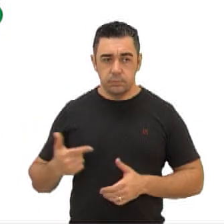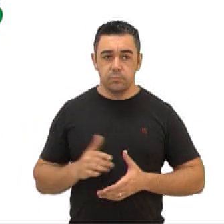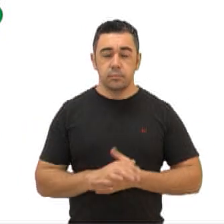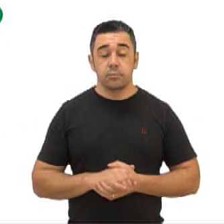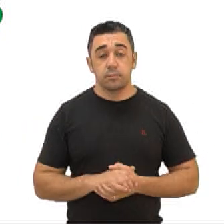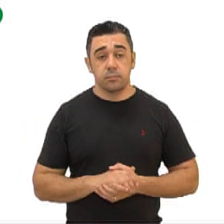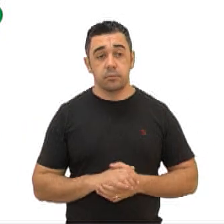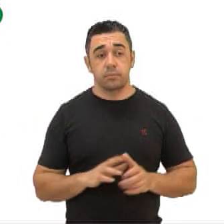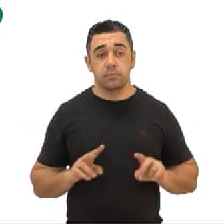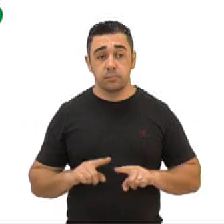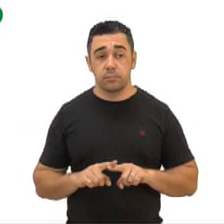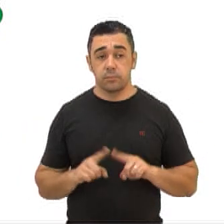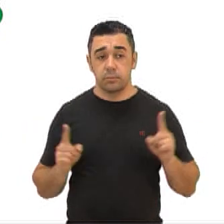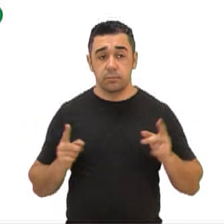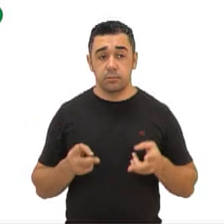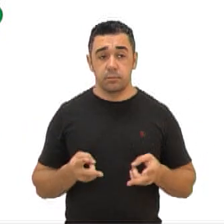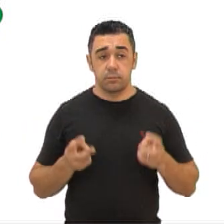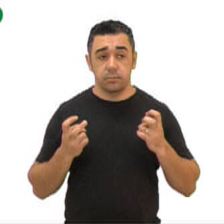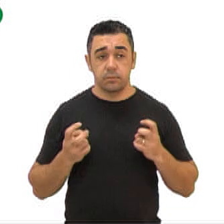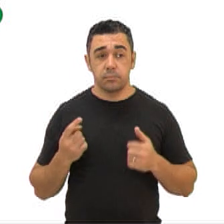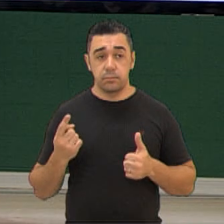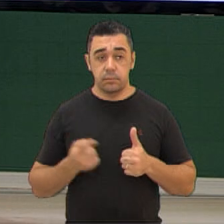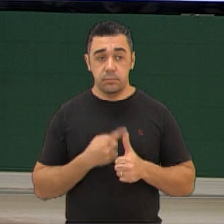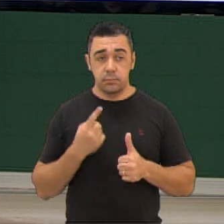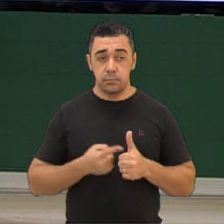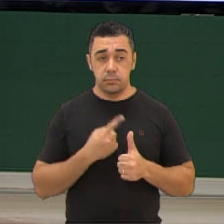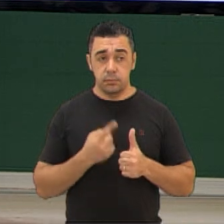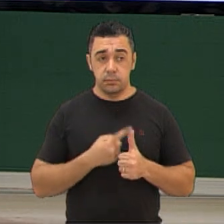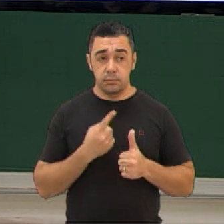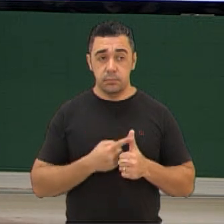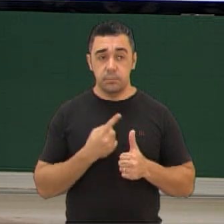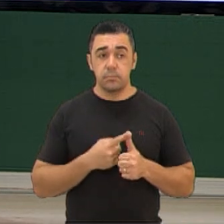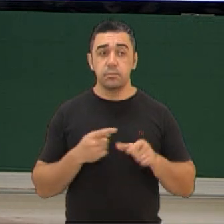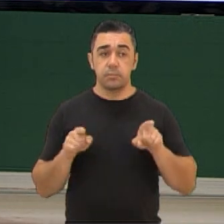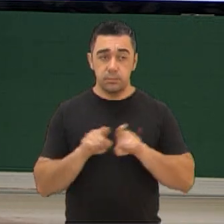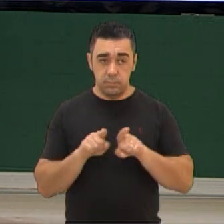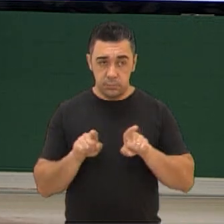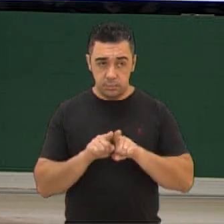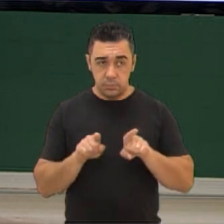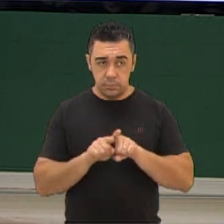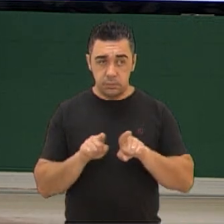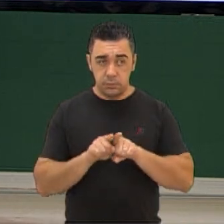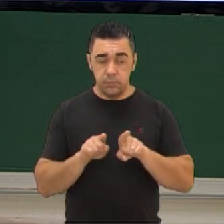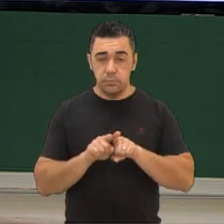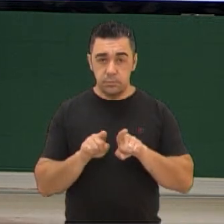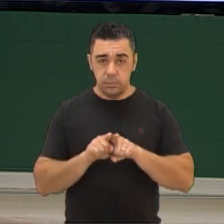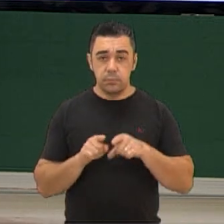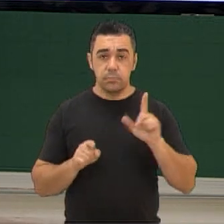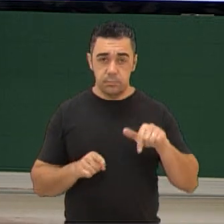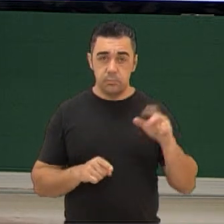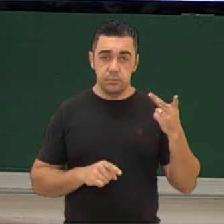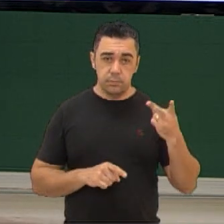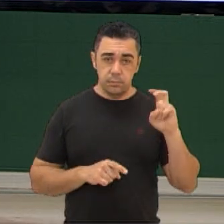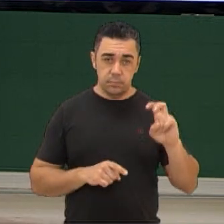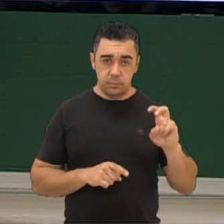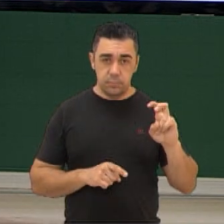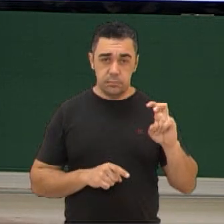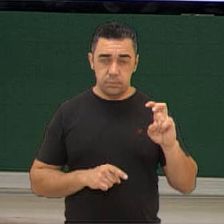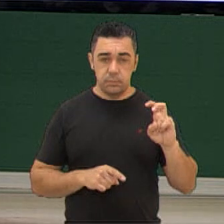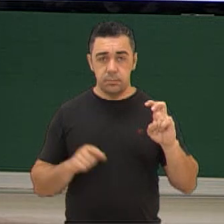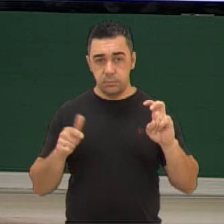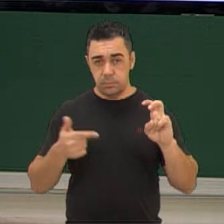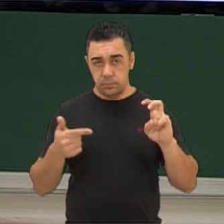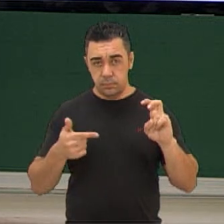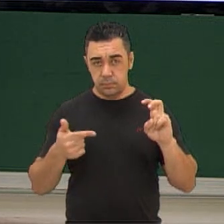membro. Perceba que a primeira parte você também tem a igualdade, que é 25, e